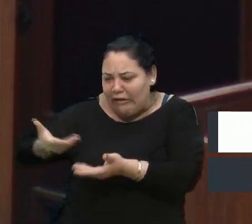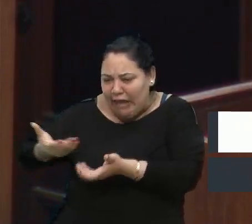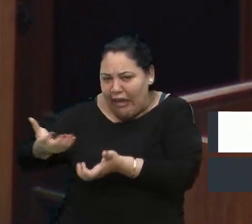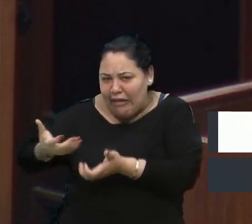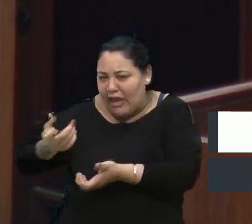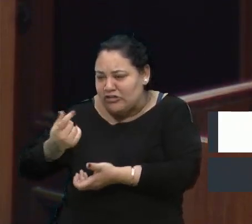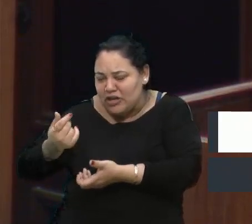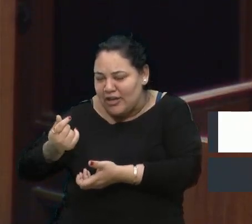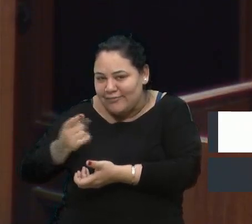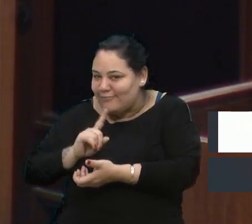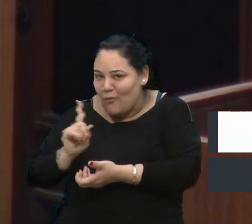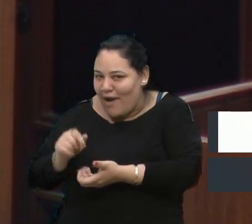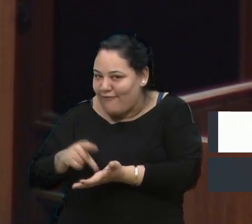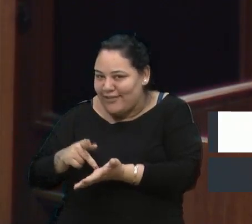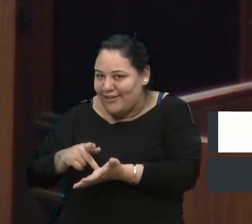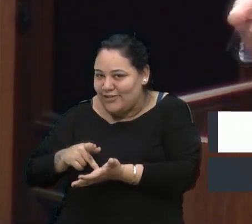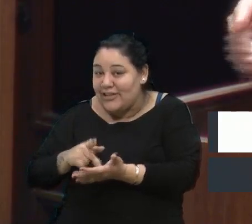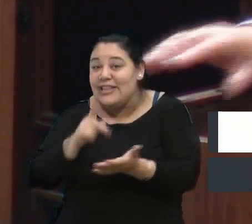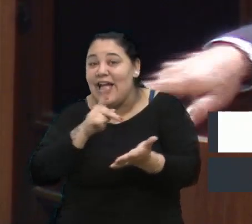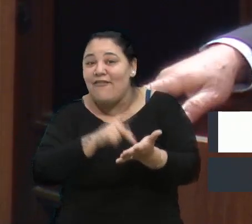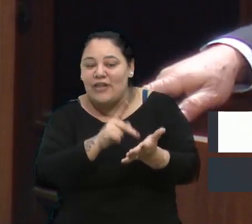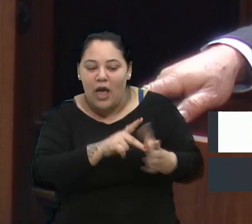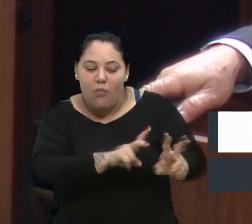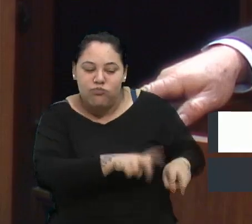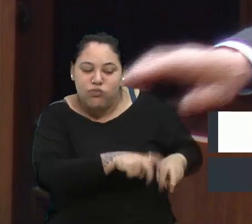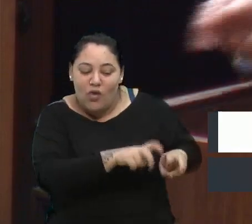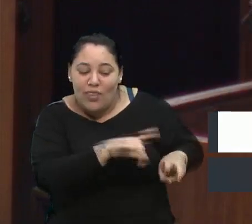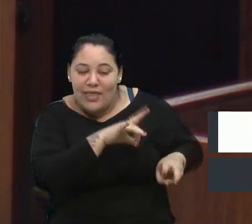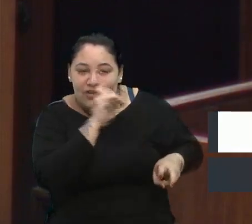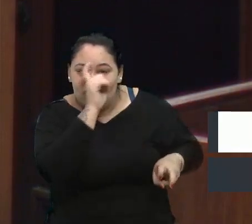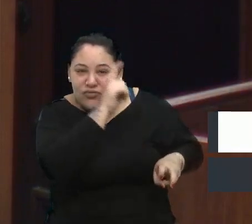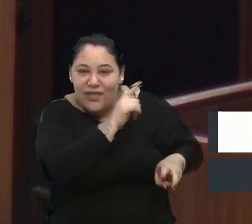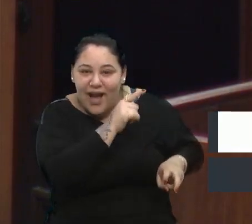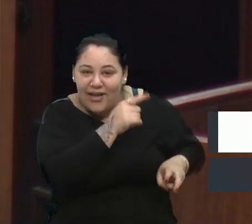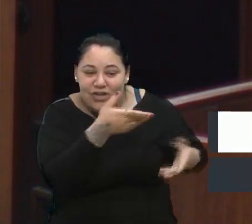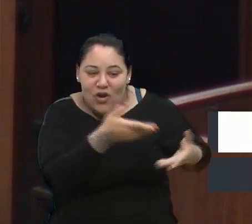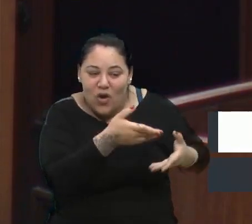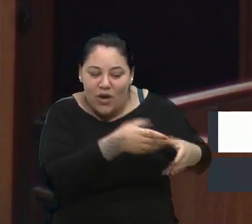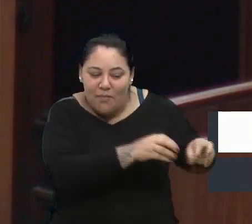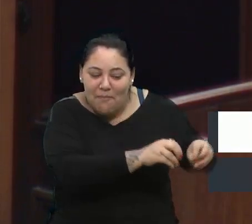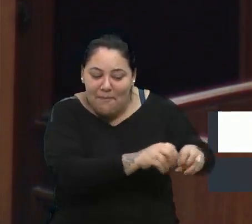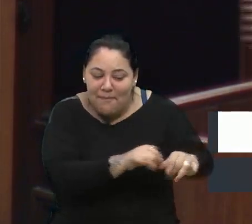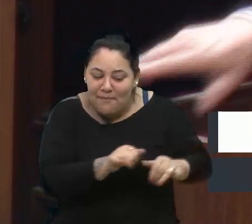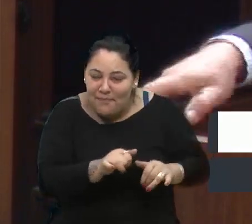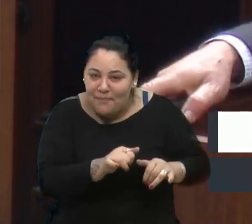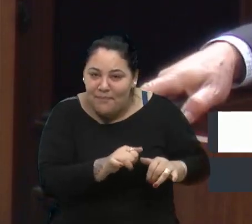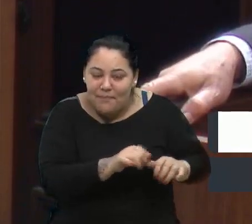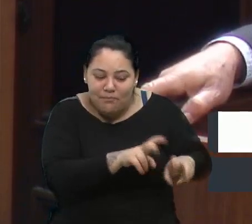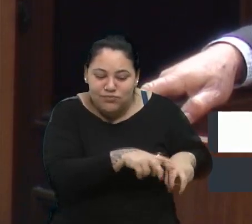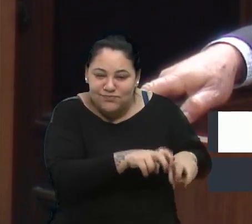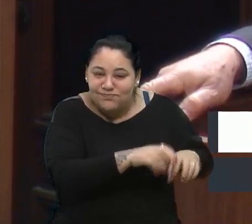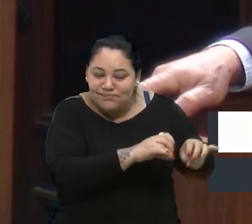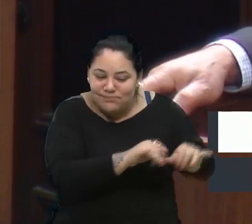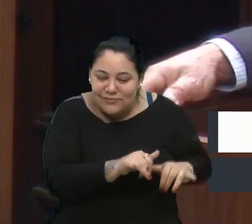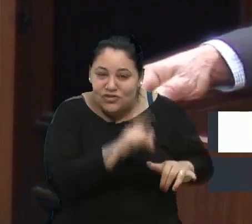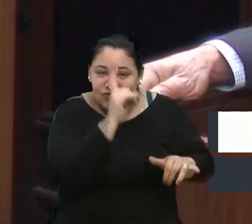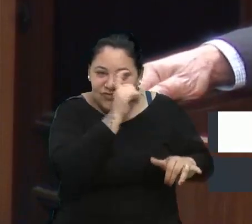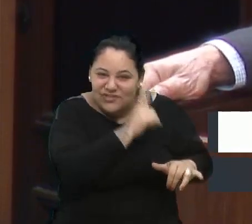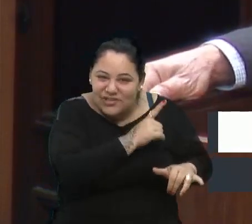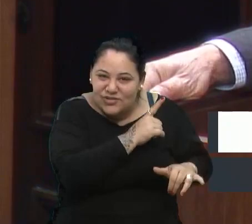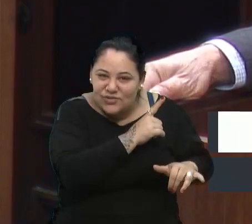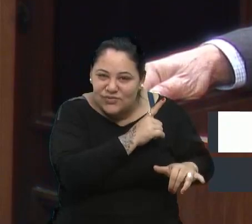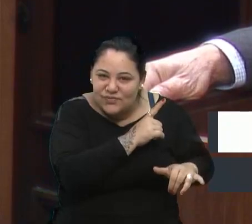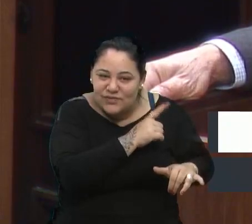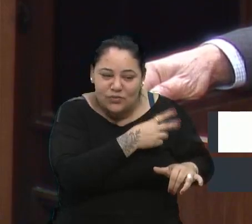muita dificuldade em plantar. Então, daqui 30, 40 dias, vereador Lucas, se não